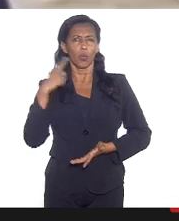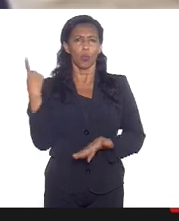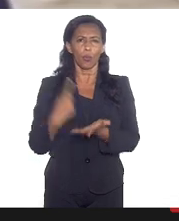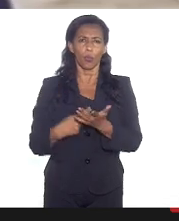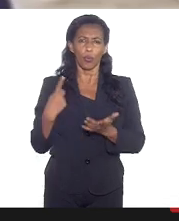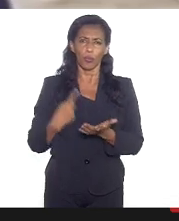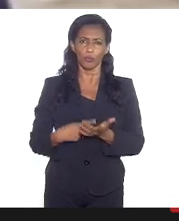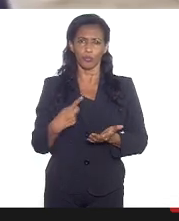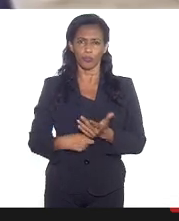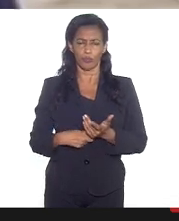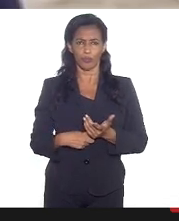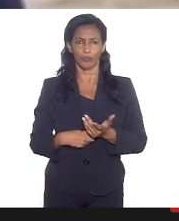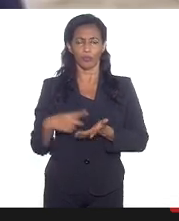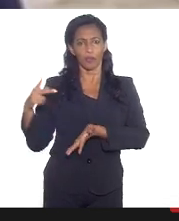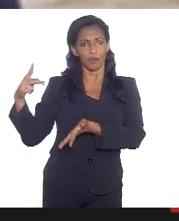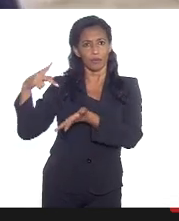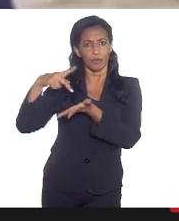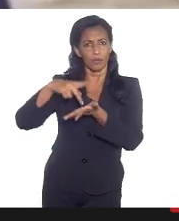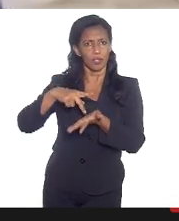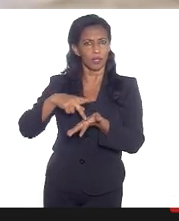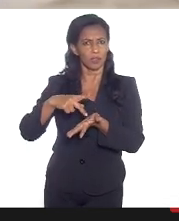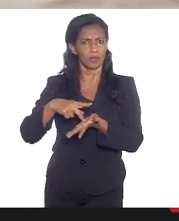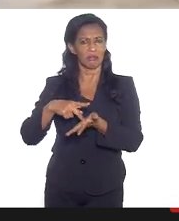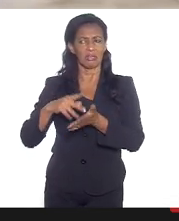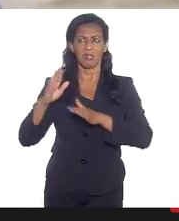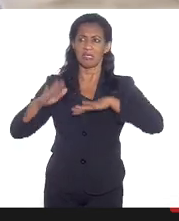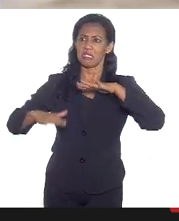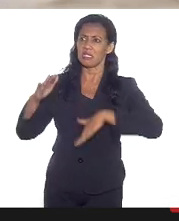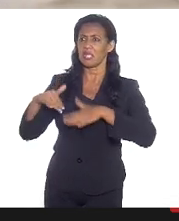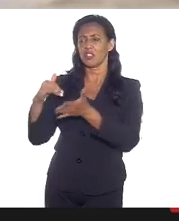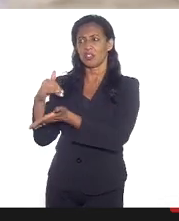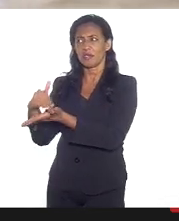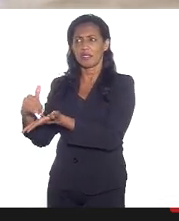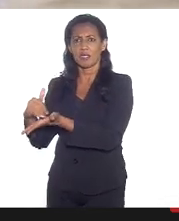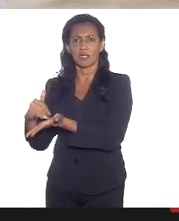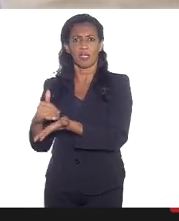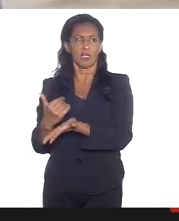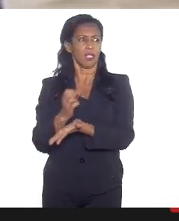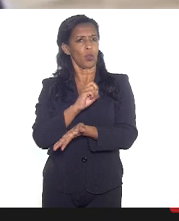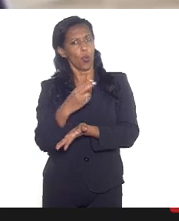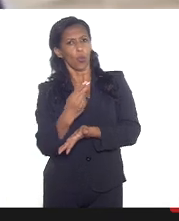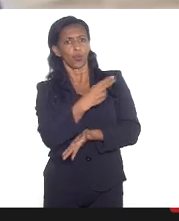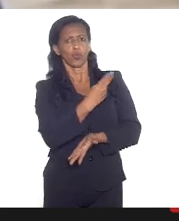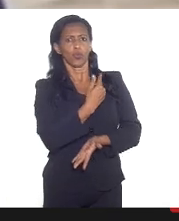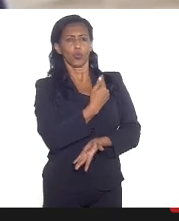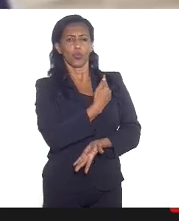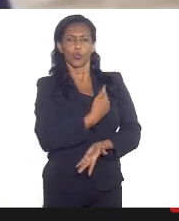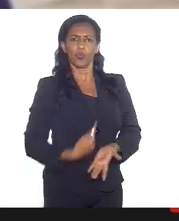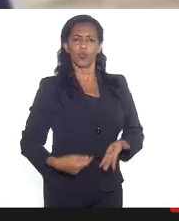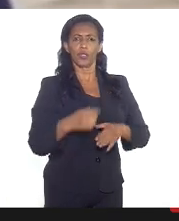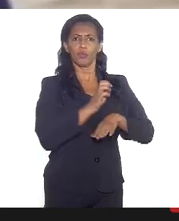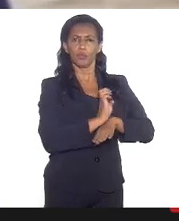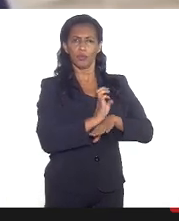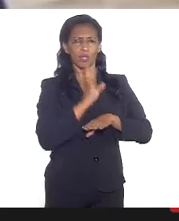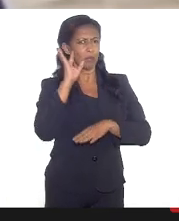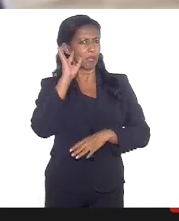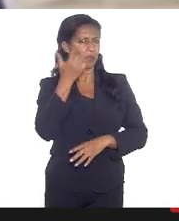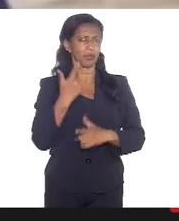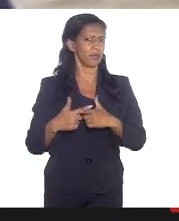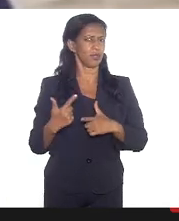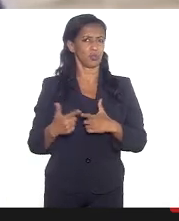compromisso verdadeiro, seja da Secretaria ou do Governo do Estado, para a solução desses